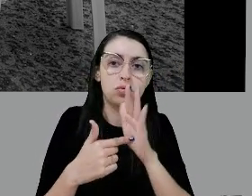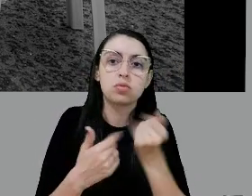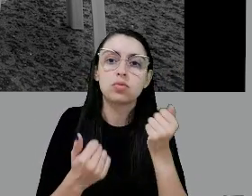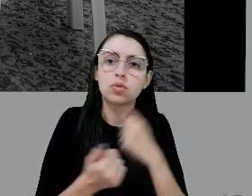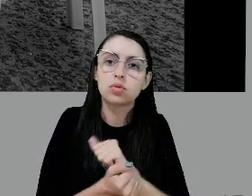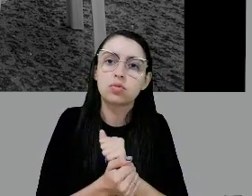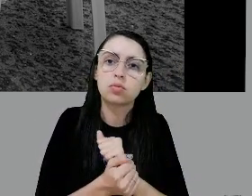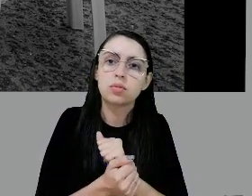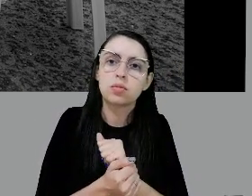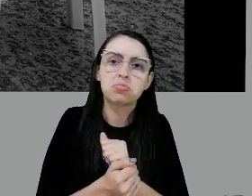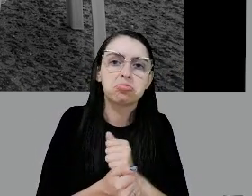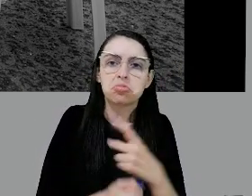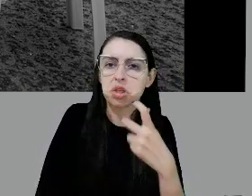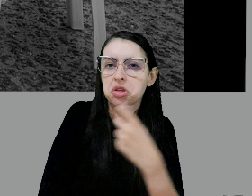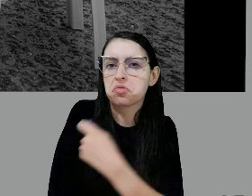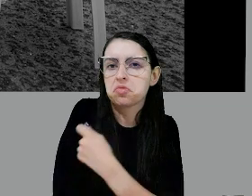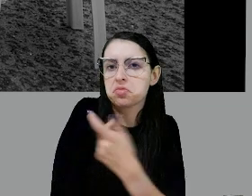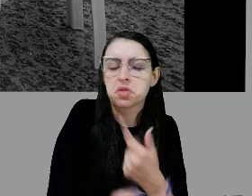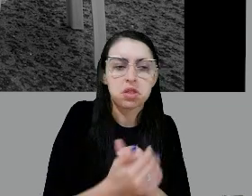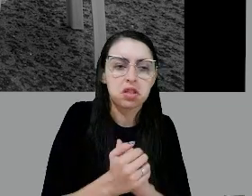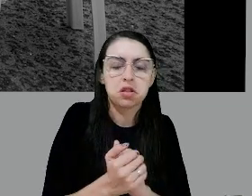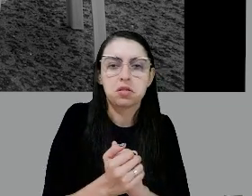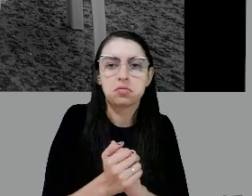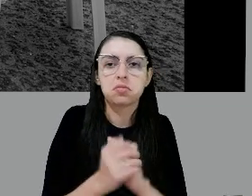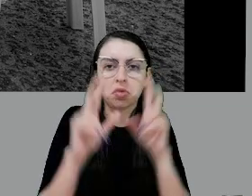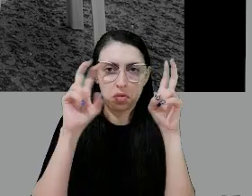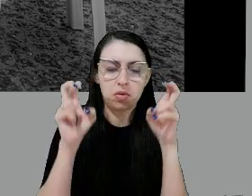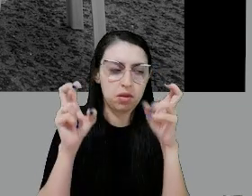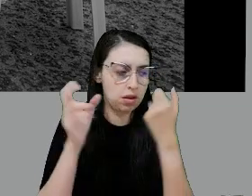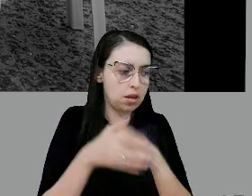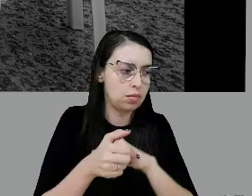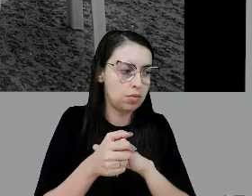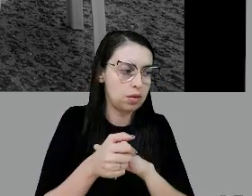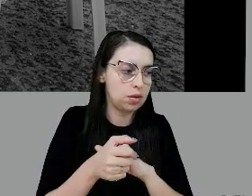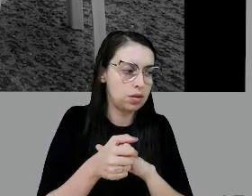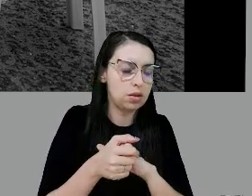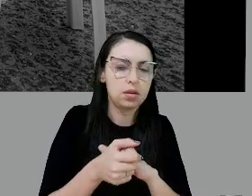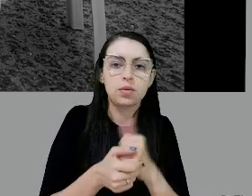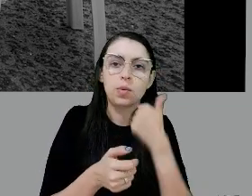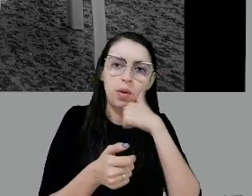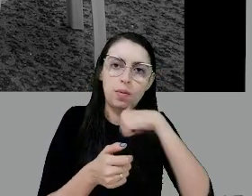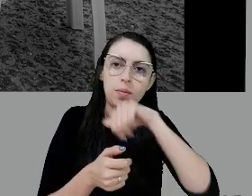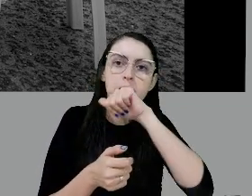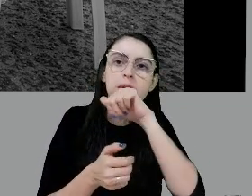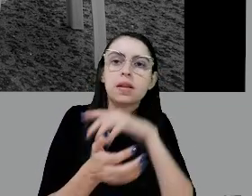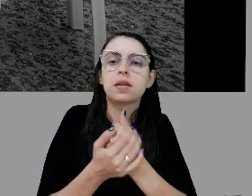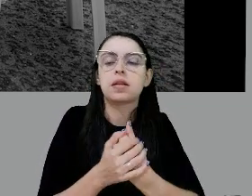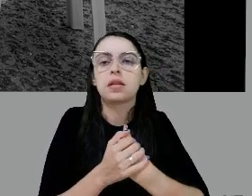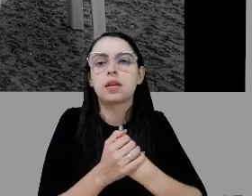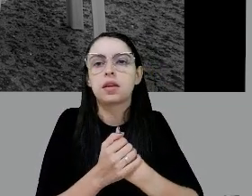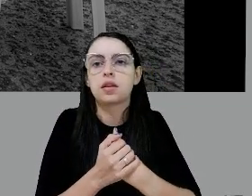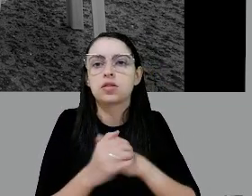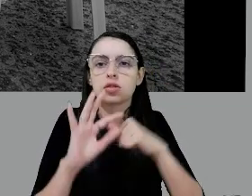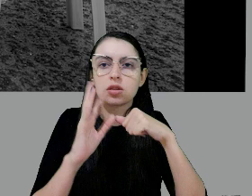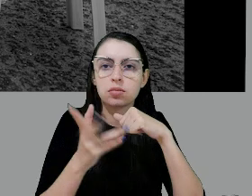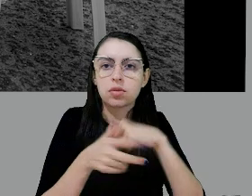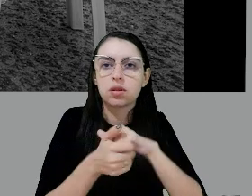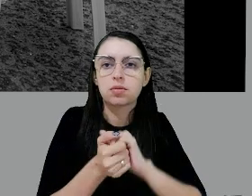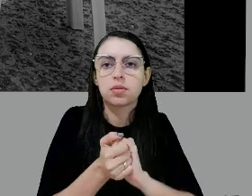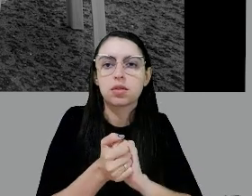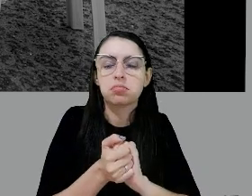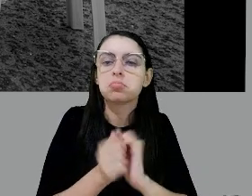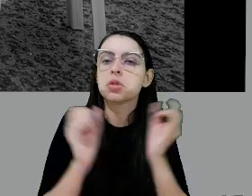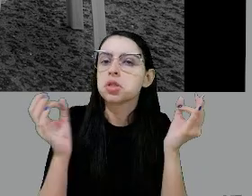que a gente está vendo, um exame simples, né? E como o tema proposto é a maternidade na pandemia,